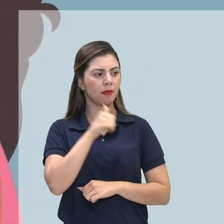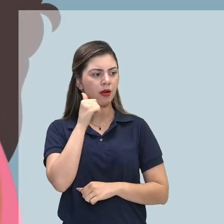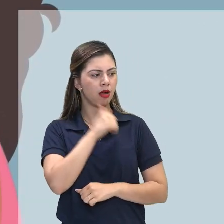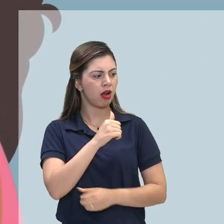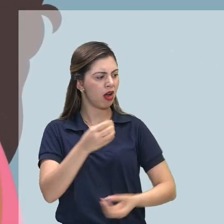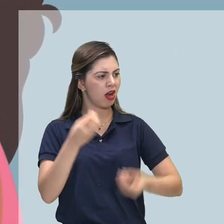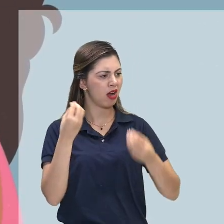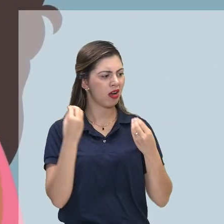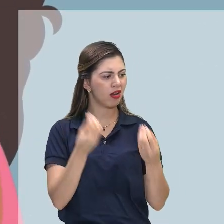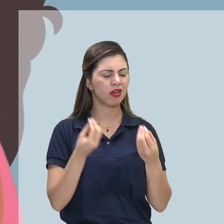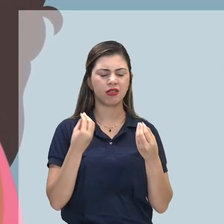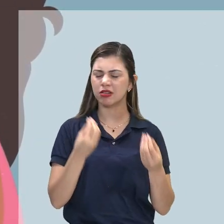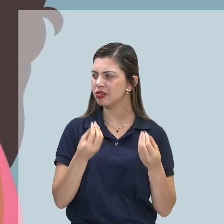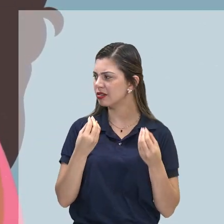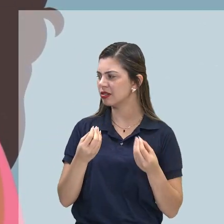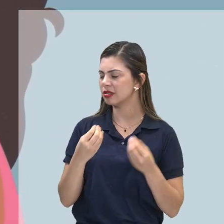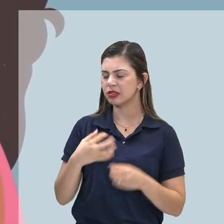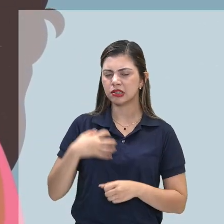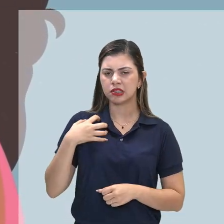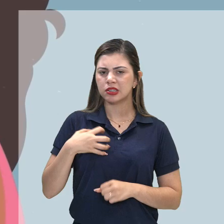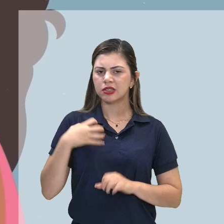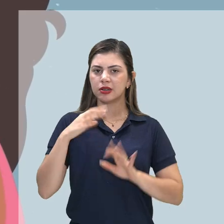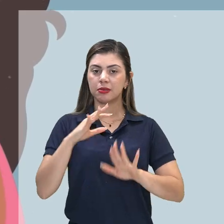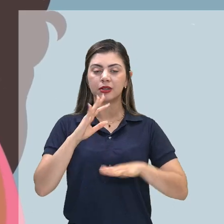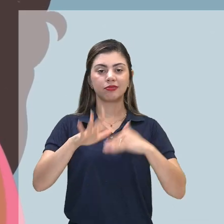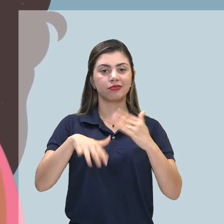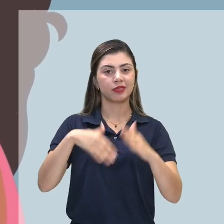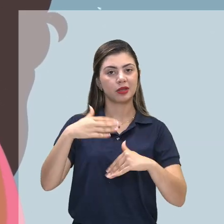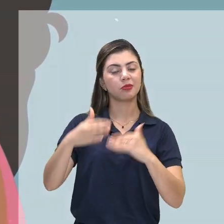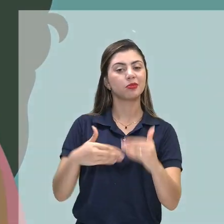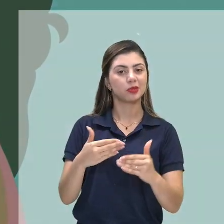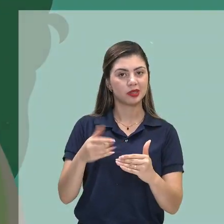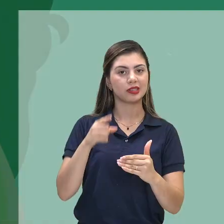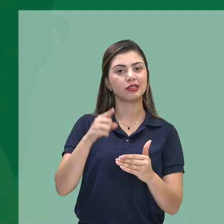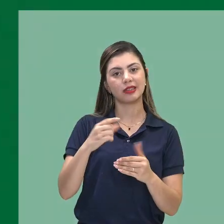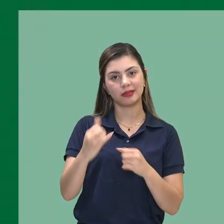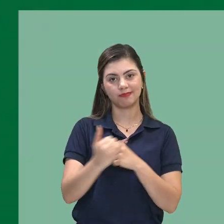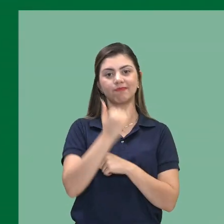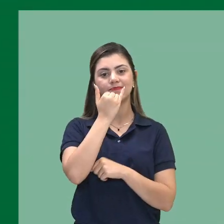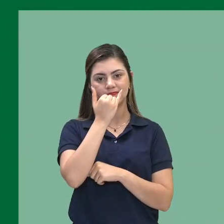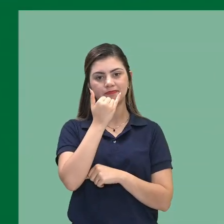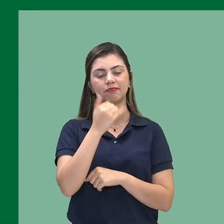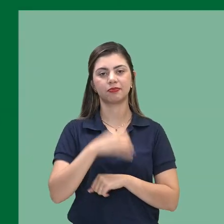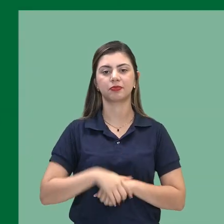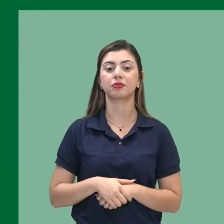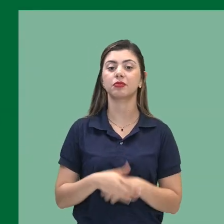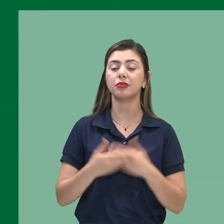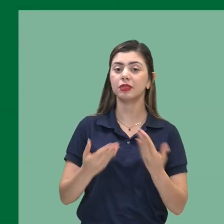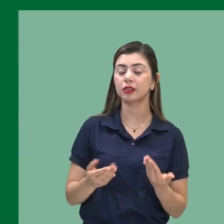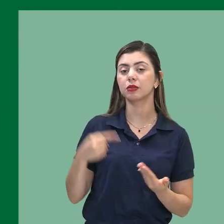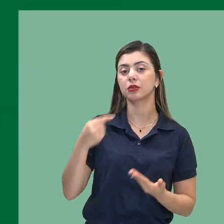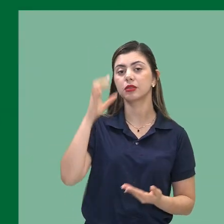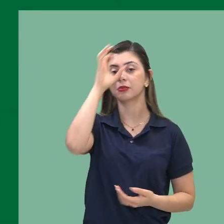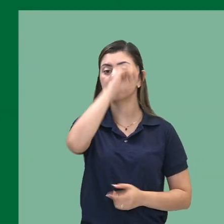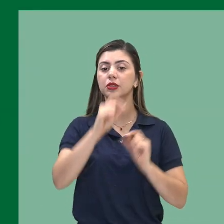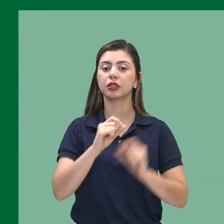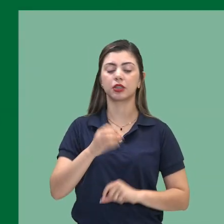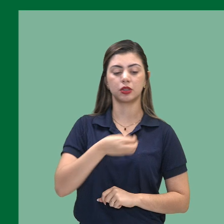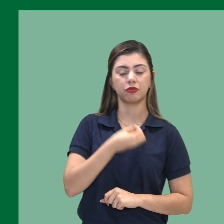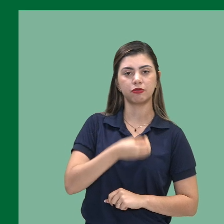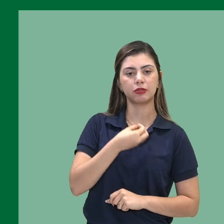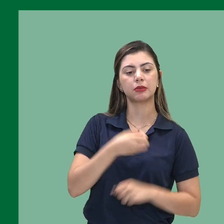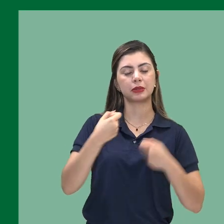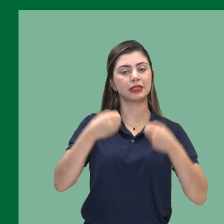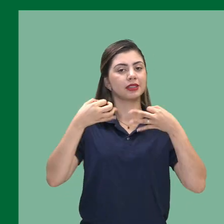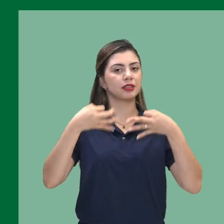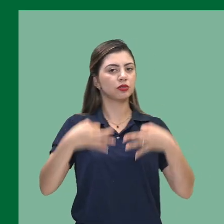levar vantagem, mas no final, enfrentou as consequências. Na vida, honestidade e respeito fazem toda a